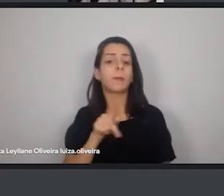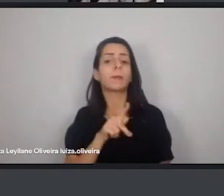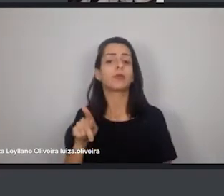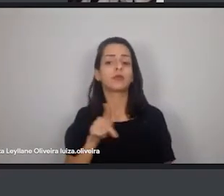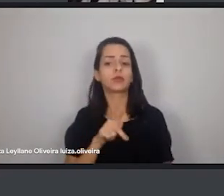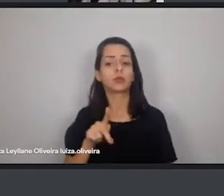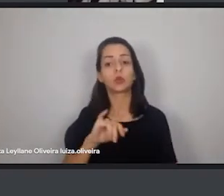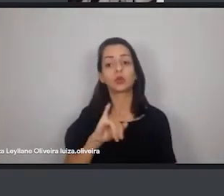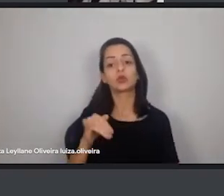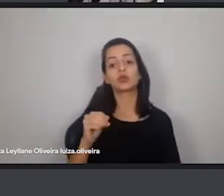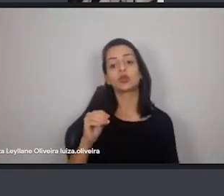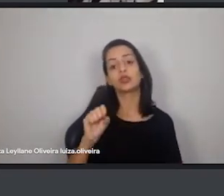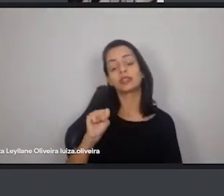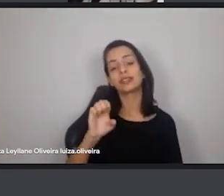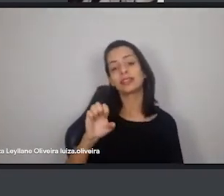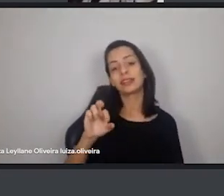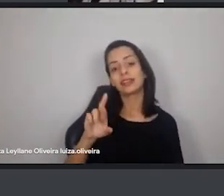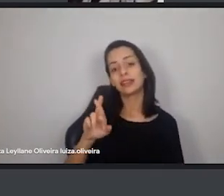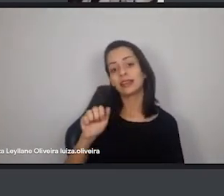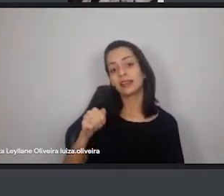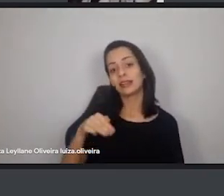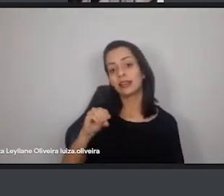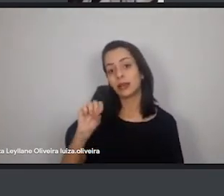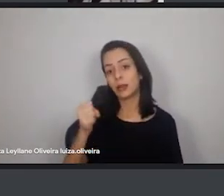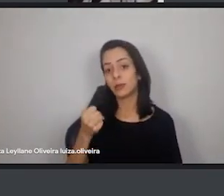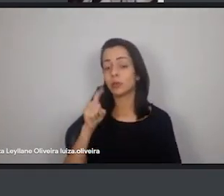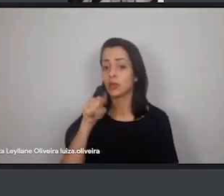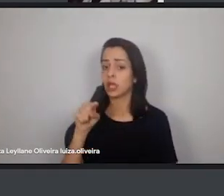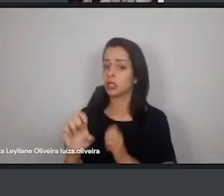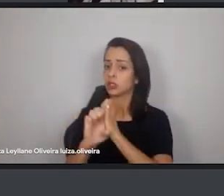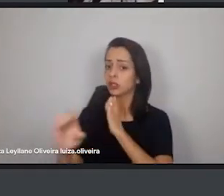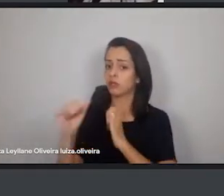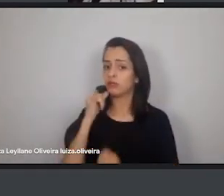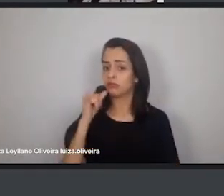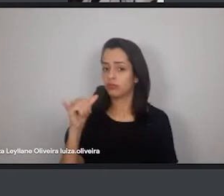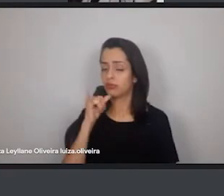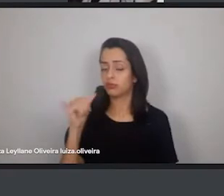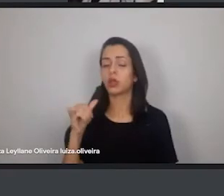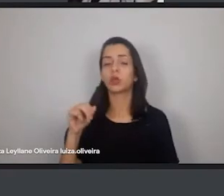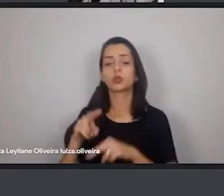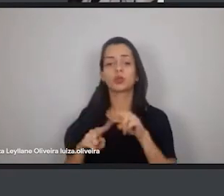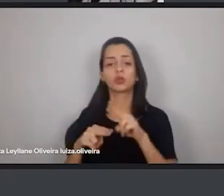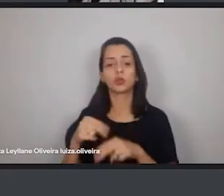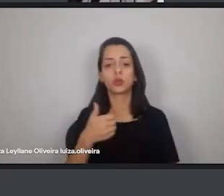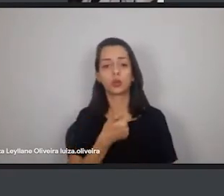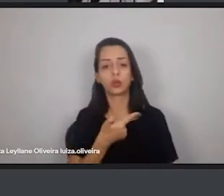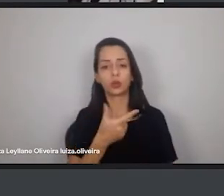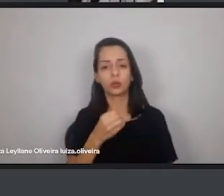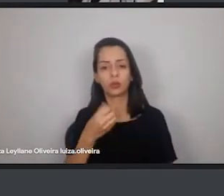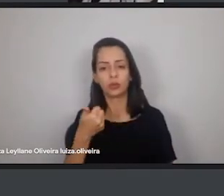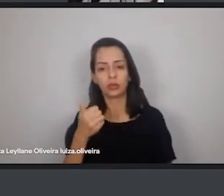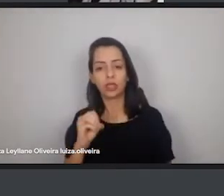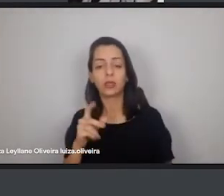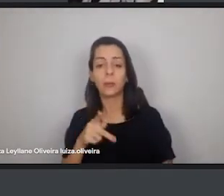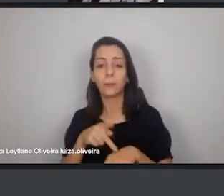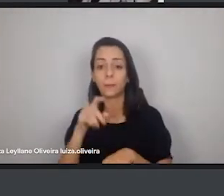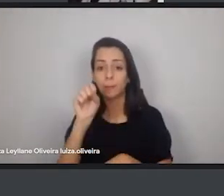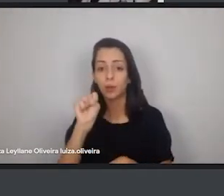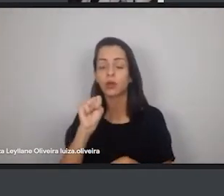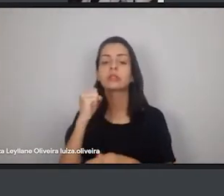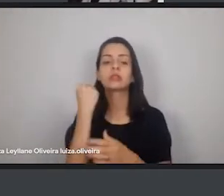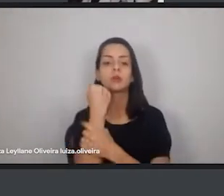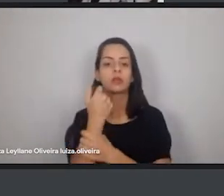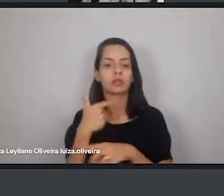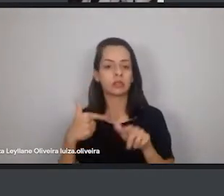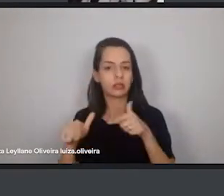Ele é engenheiro eletricista desde julho de 2010, pós-graduado em Engenharia de Segurança do Trabalho e docência na